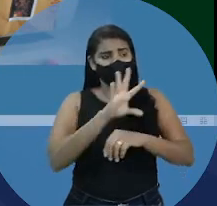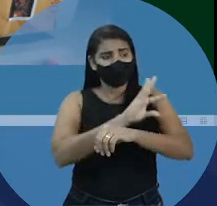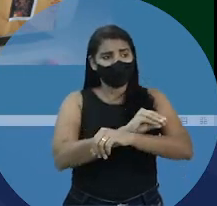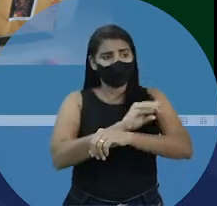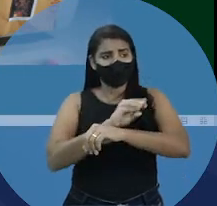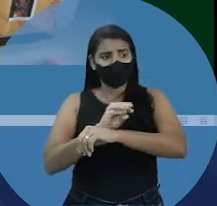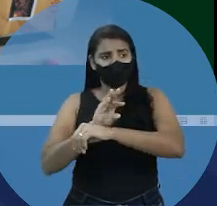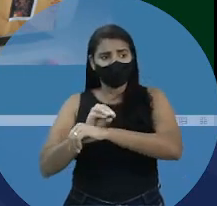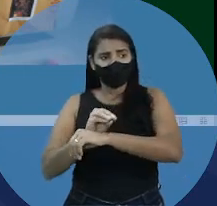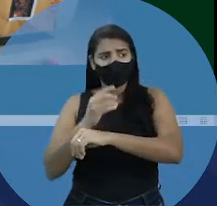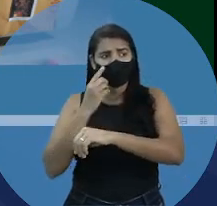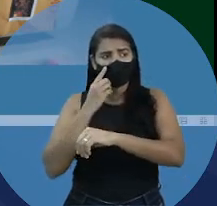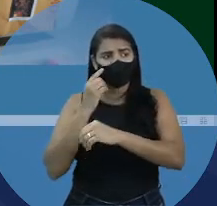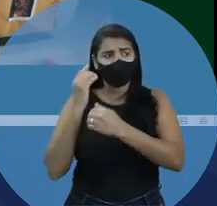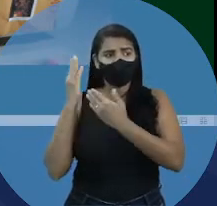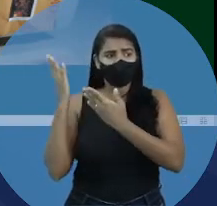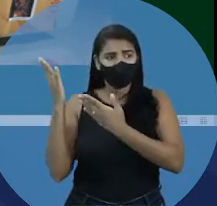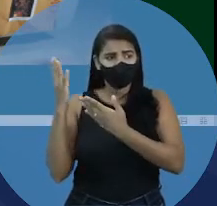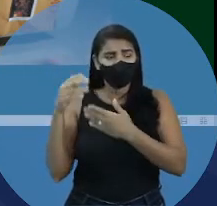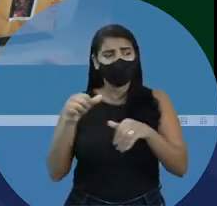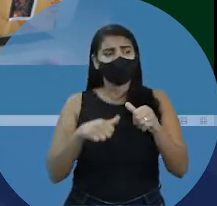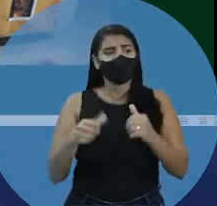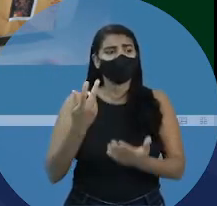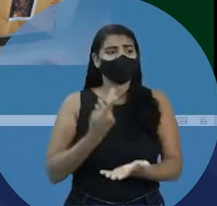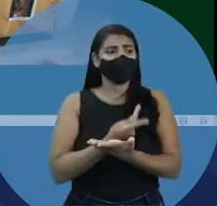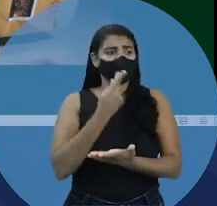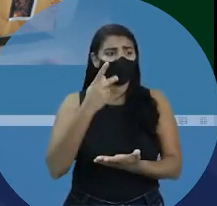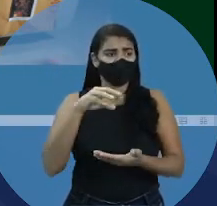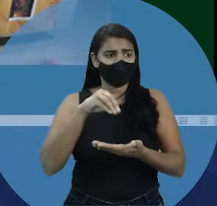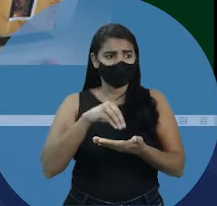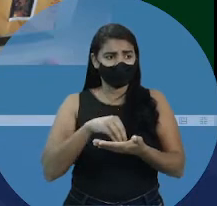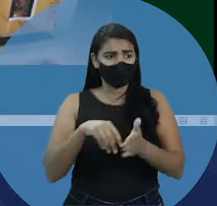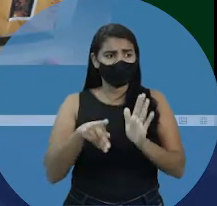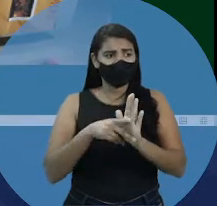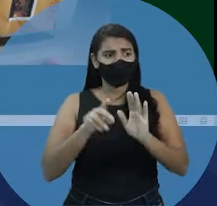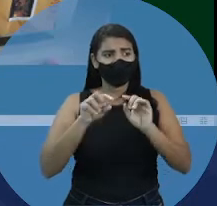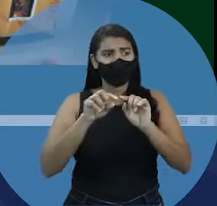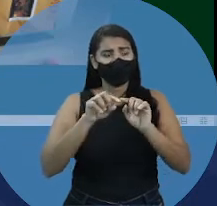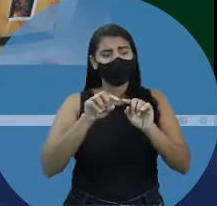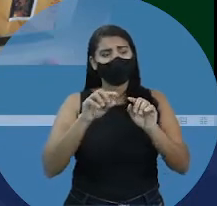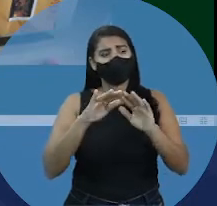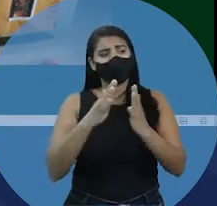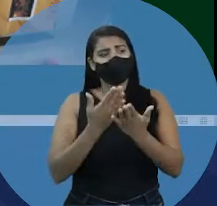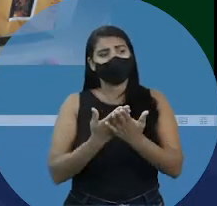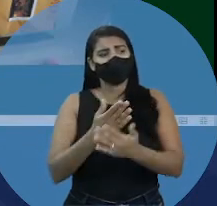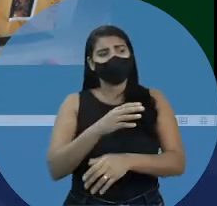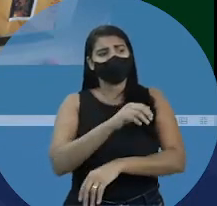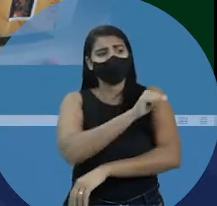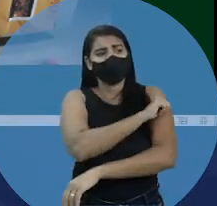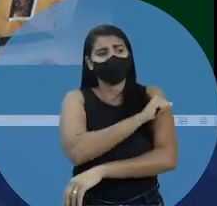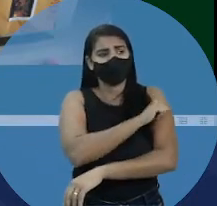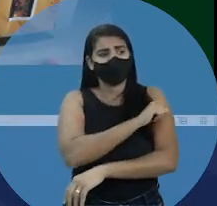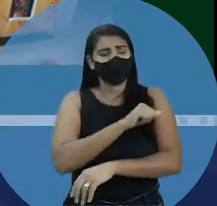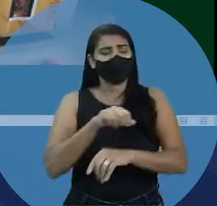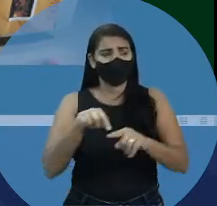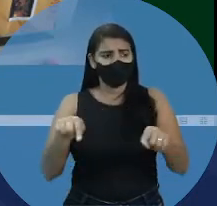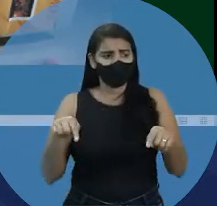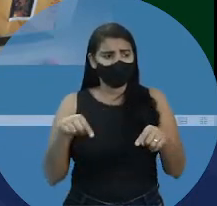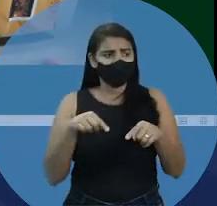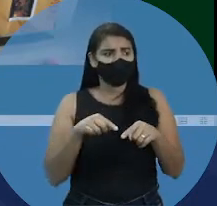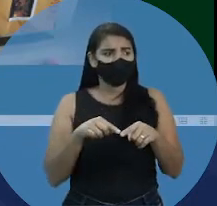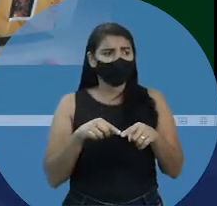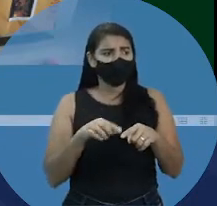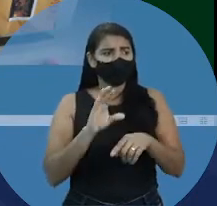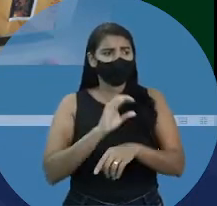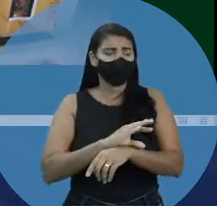essa análise aconteceu em sala de aula. Os alunos foram divididos em grupos e cada grupo recebeu uma quantidade de imagens,